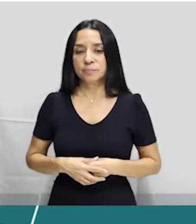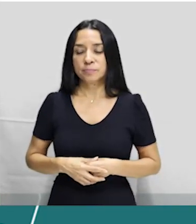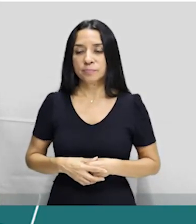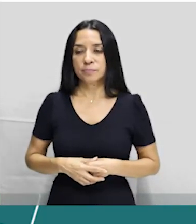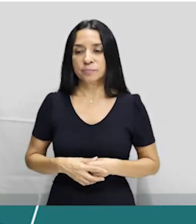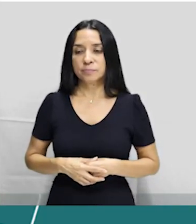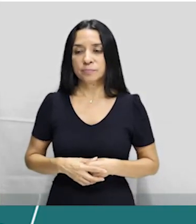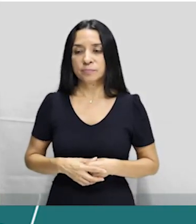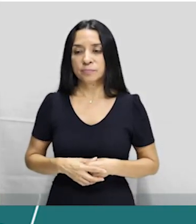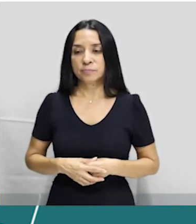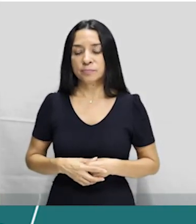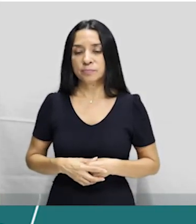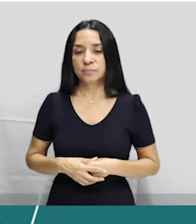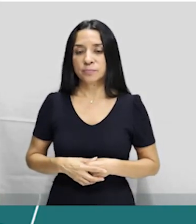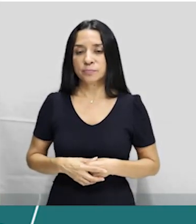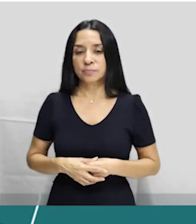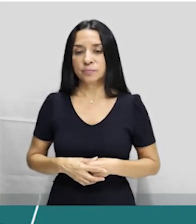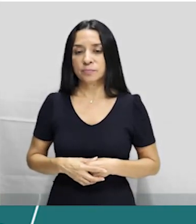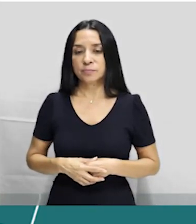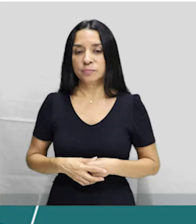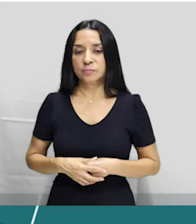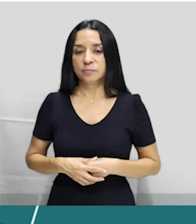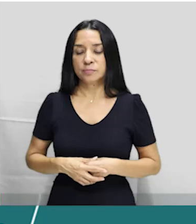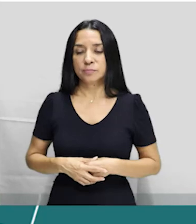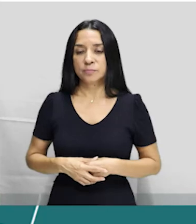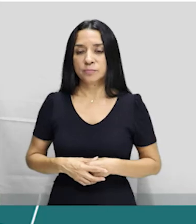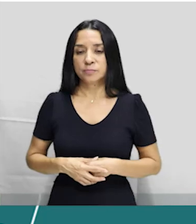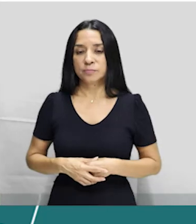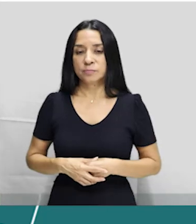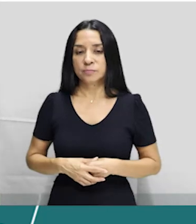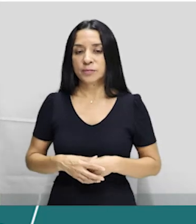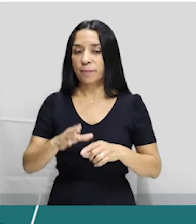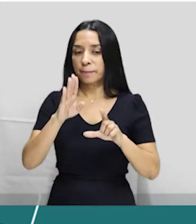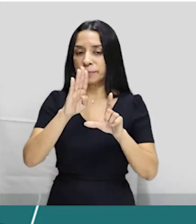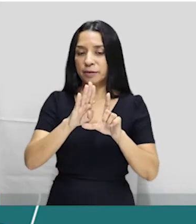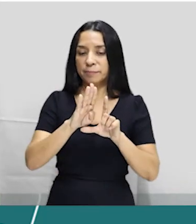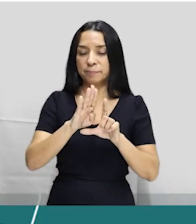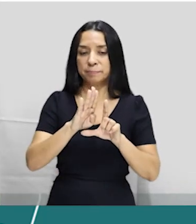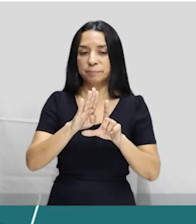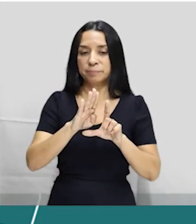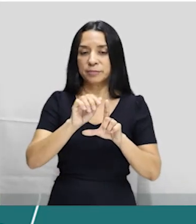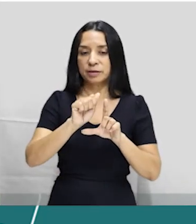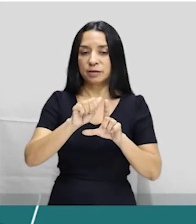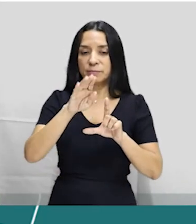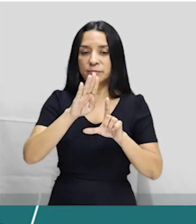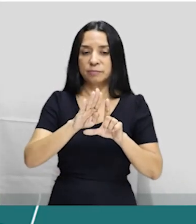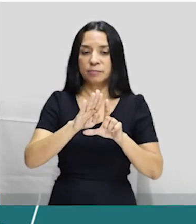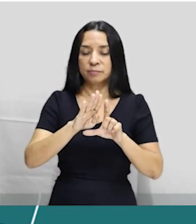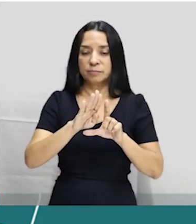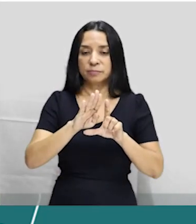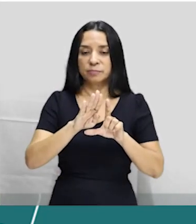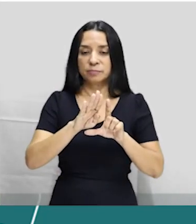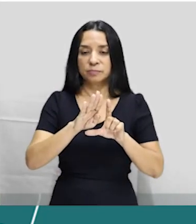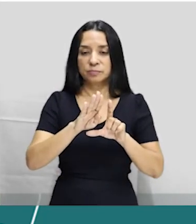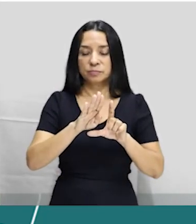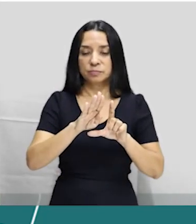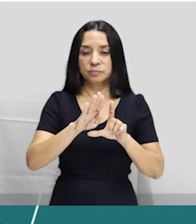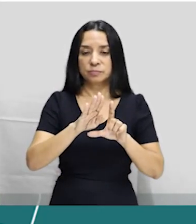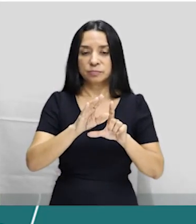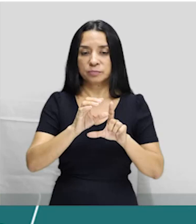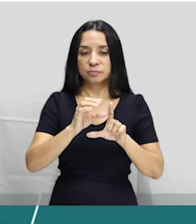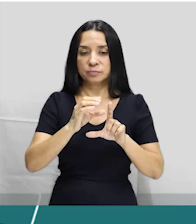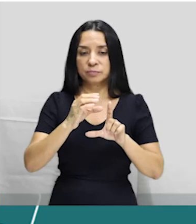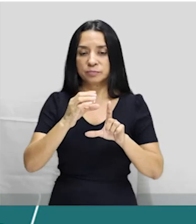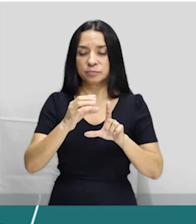como para la tarde, tá? Buenas noches, como está usted? Buenas noches, como le